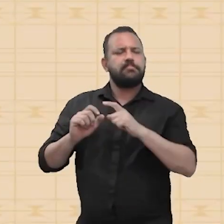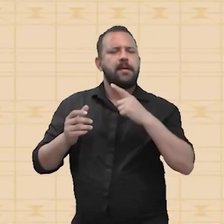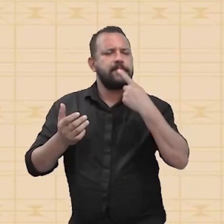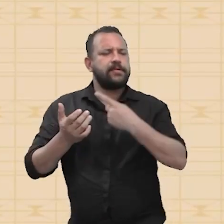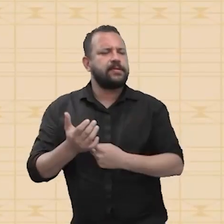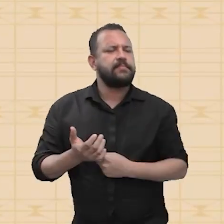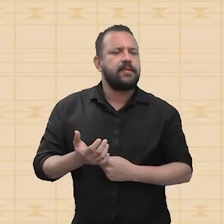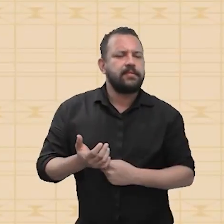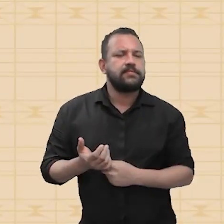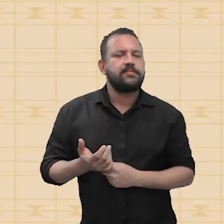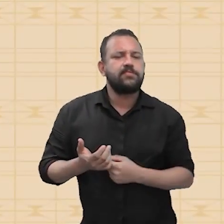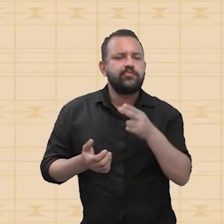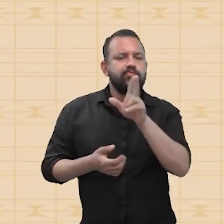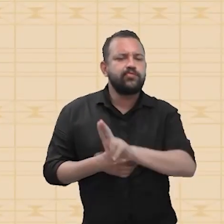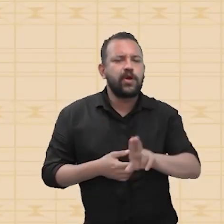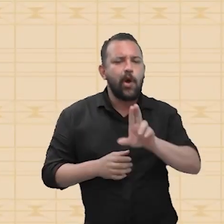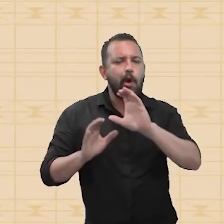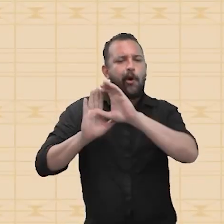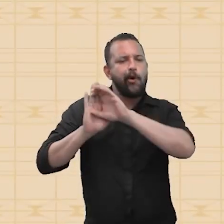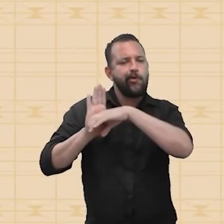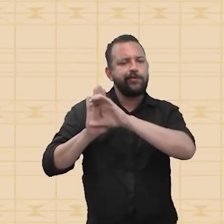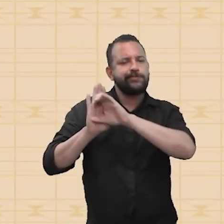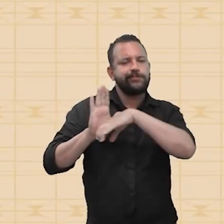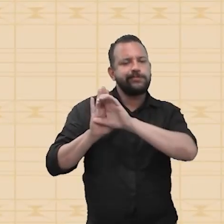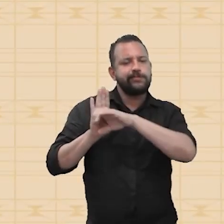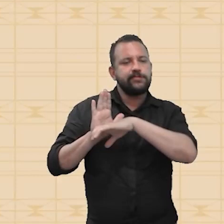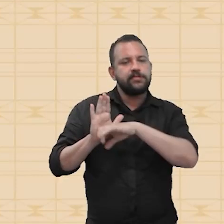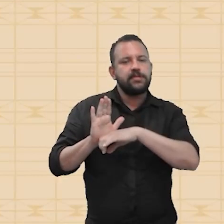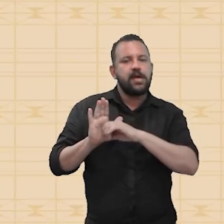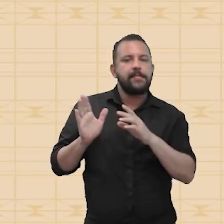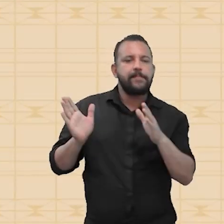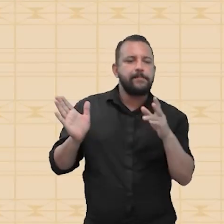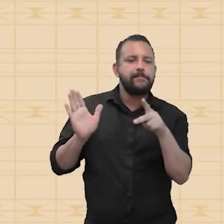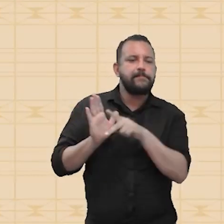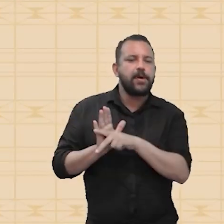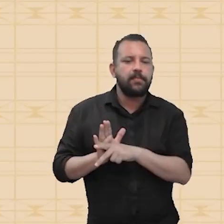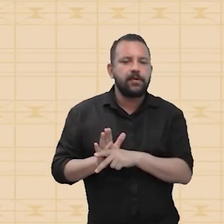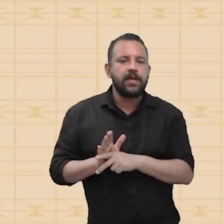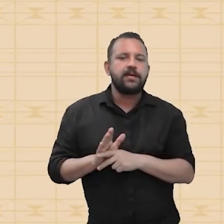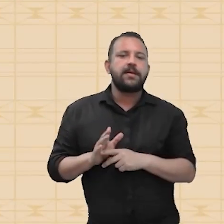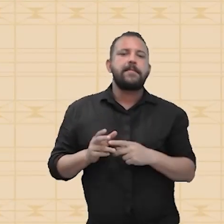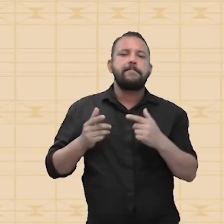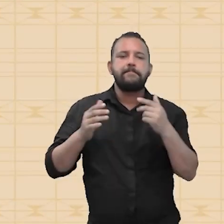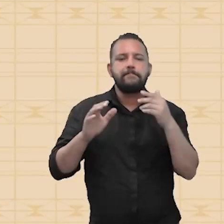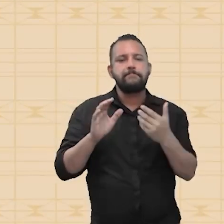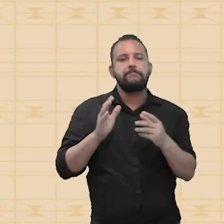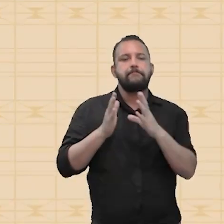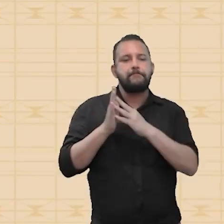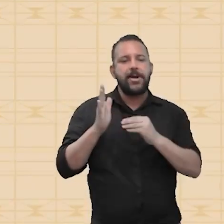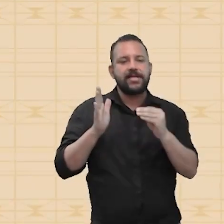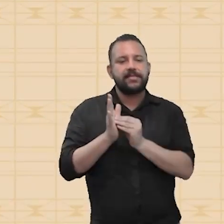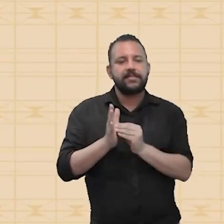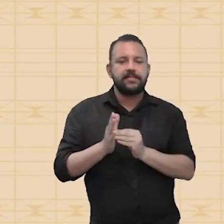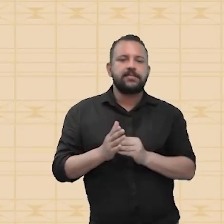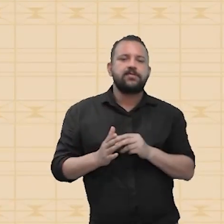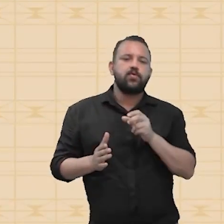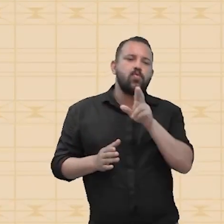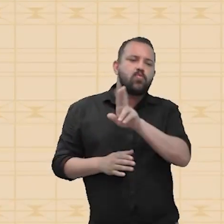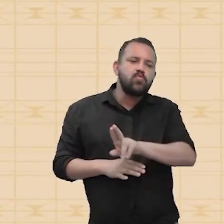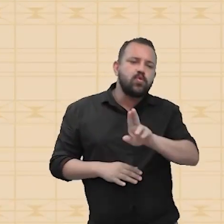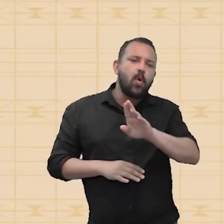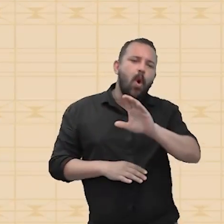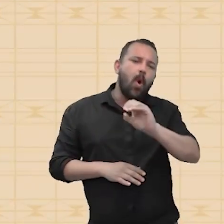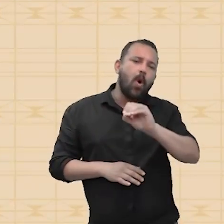quando você utiliza conceitos, então isso já é a função metalinguística. Por quê? Porque você usa o código para explicar o